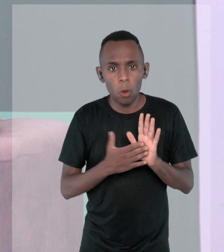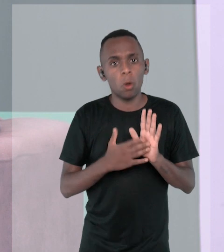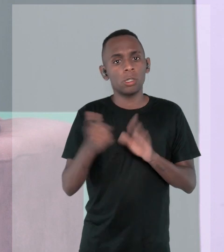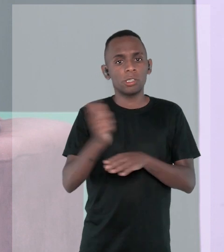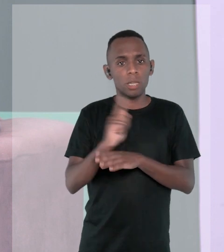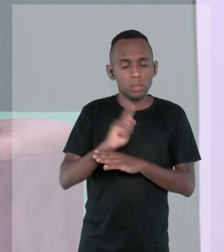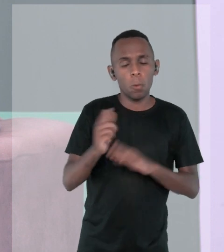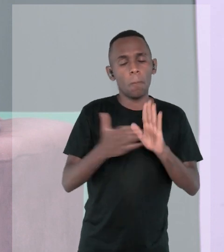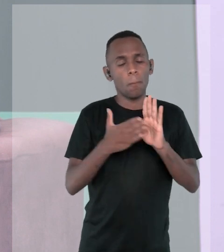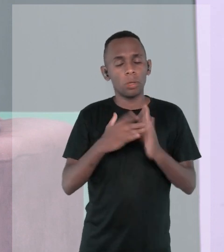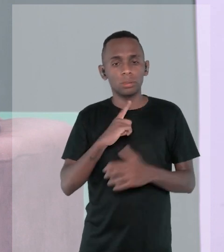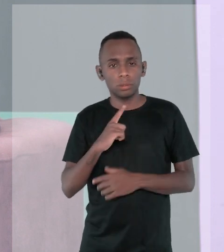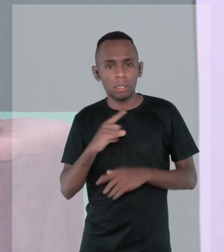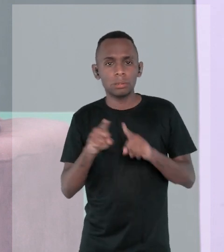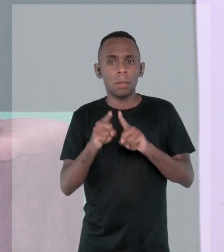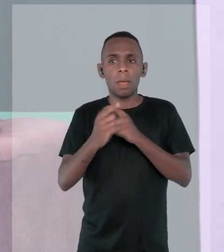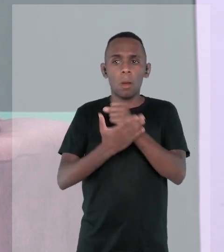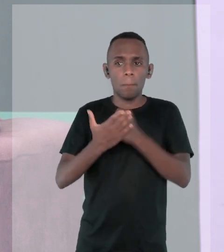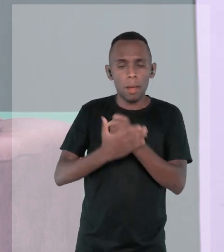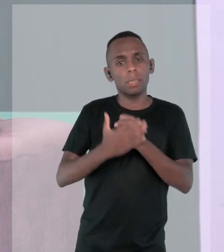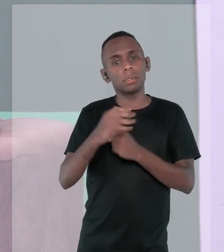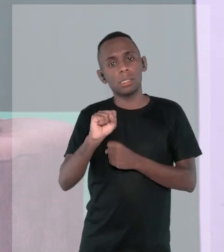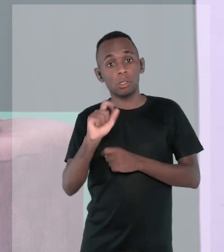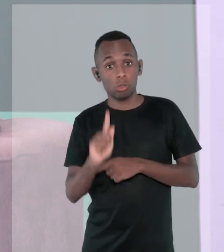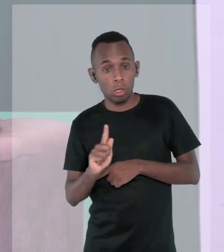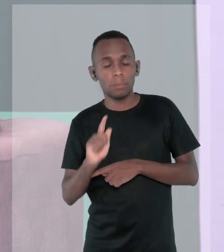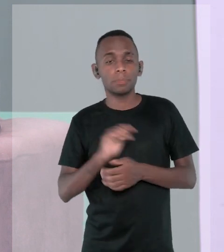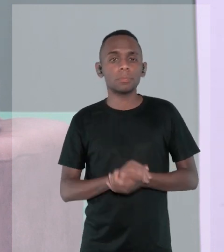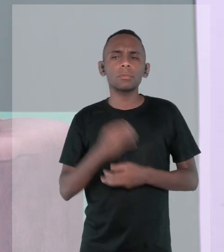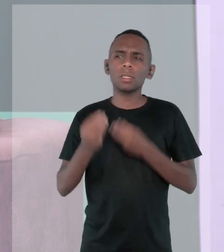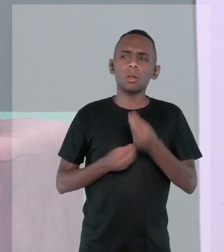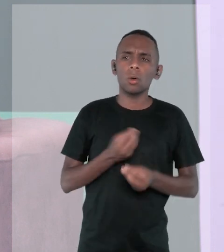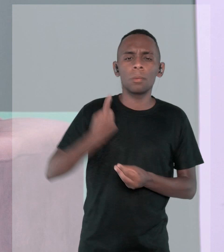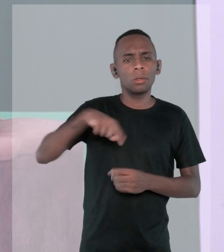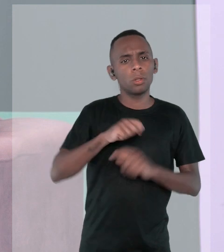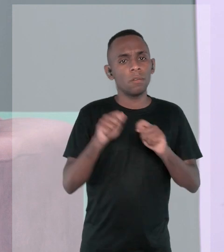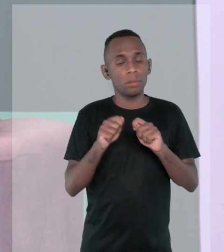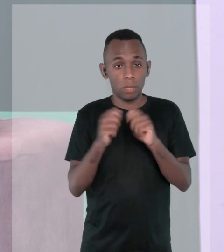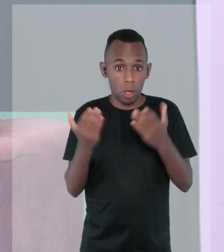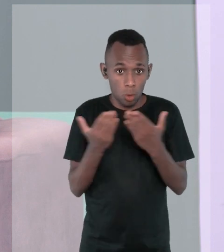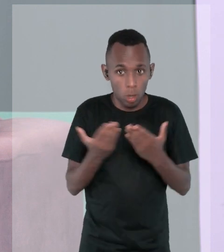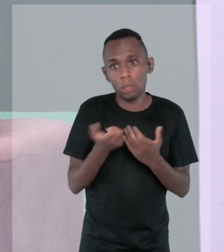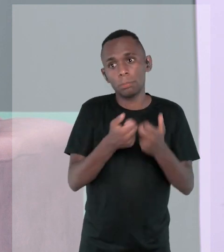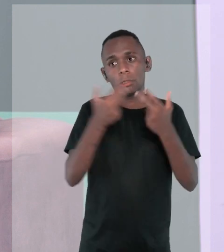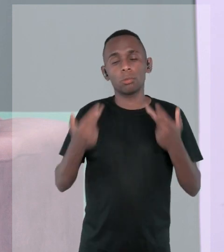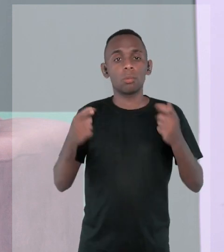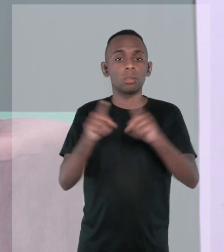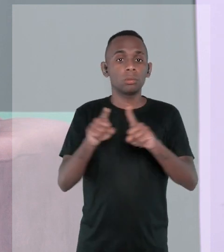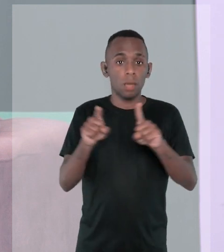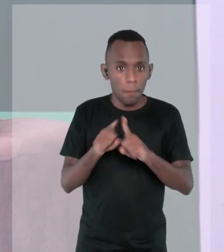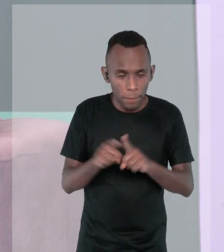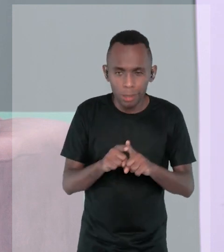Gestão por propósito, se fala em princípios ESG. Como é que a gente vai fazer agora para que essas coisas